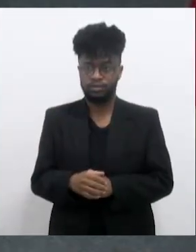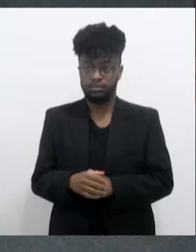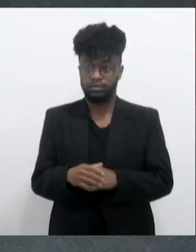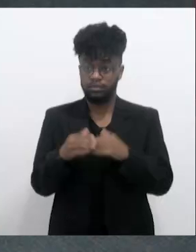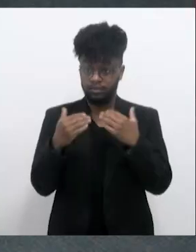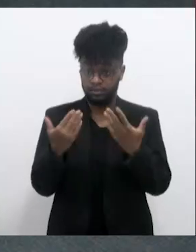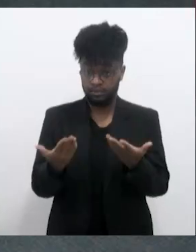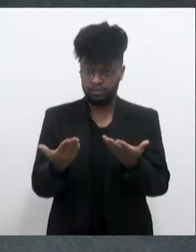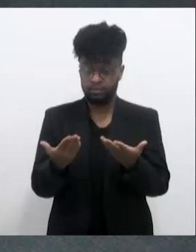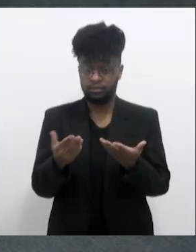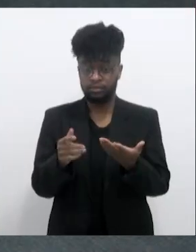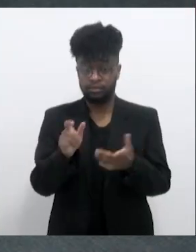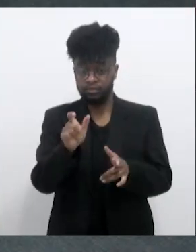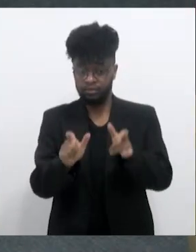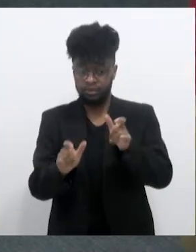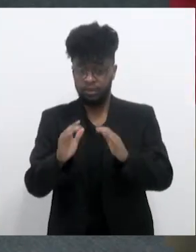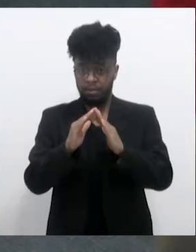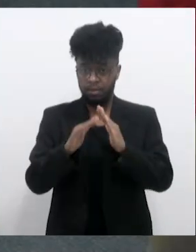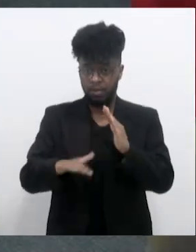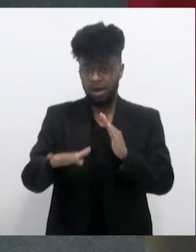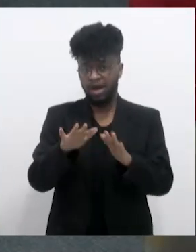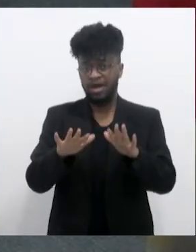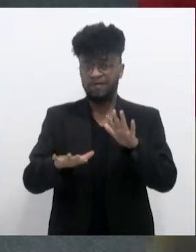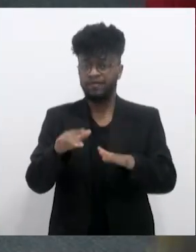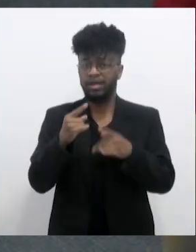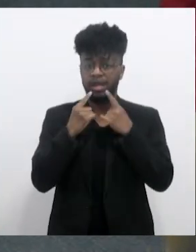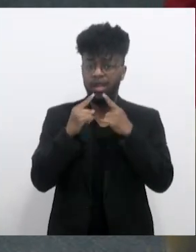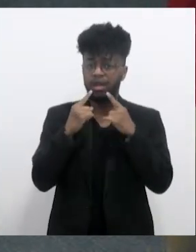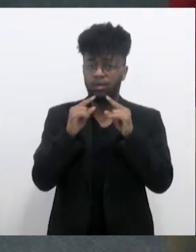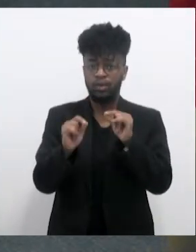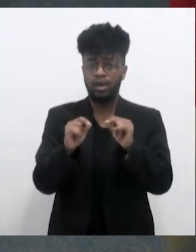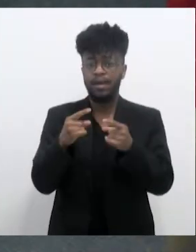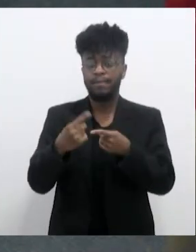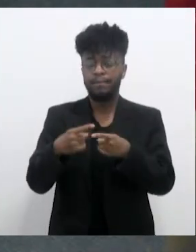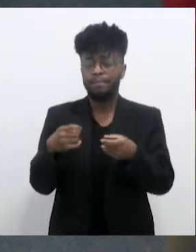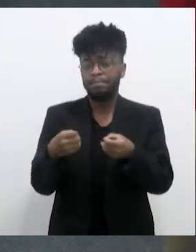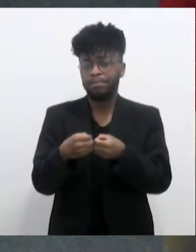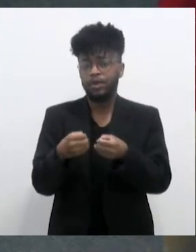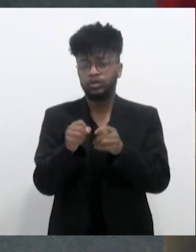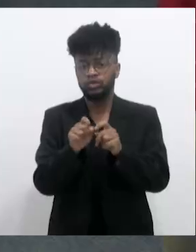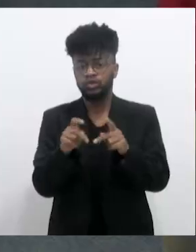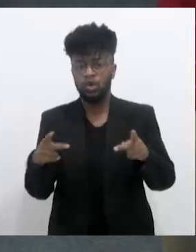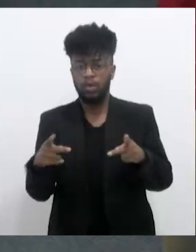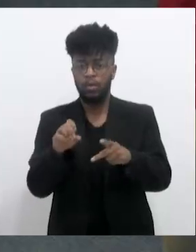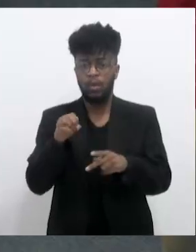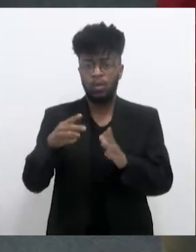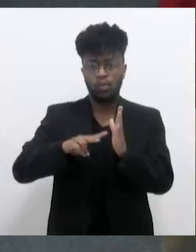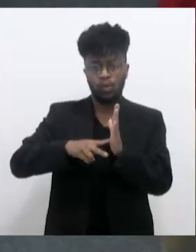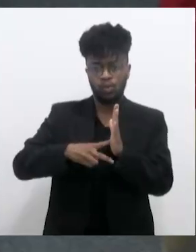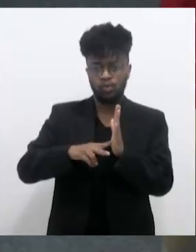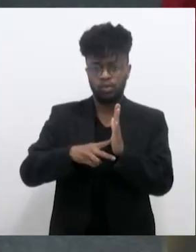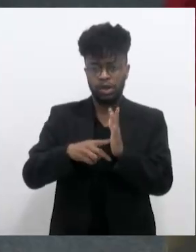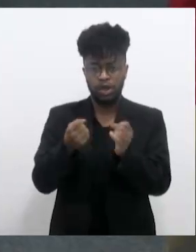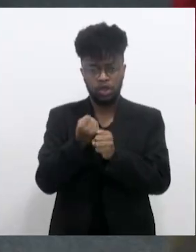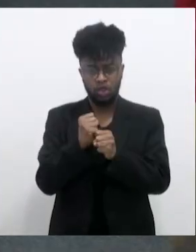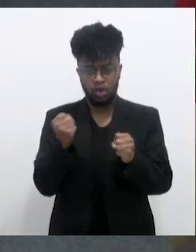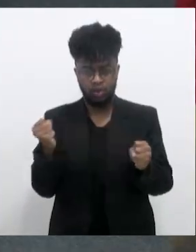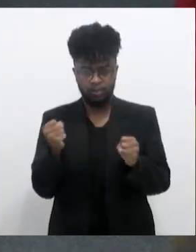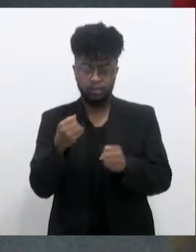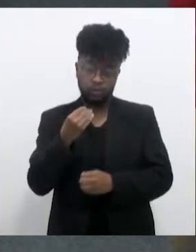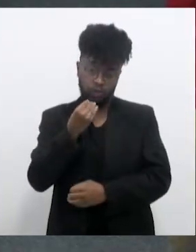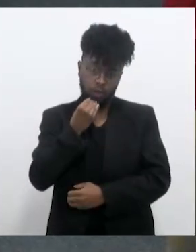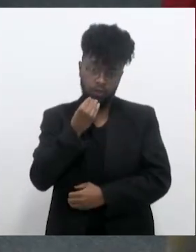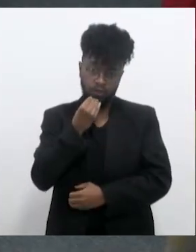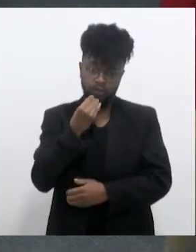Então, os moradores muitas vezes se queixam, quem está perto de um shopping ou de um condomínio muito grande. É claro que